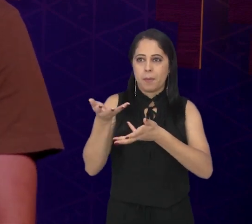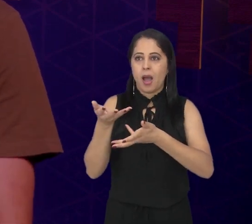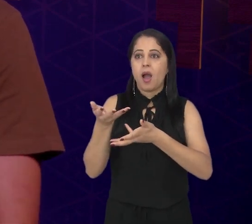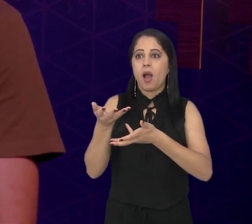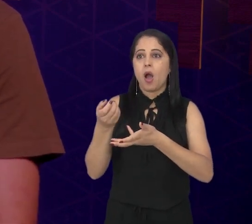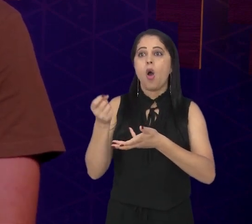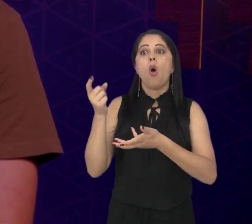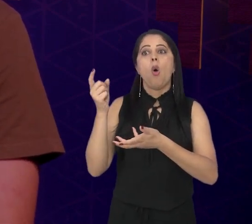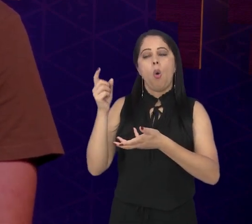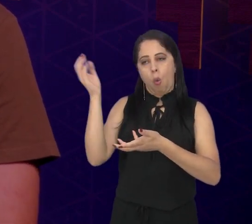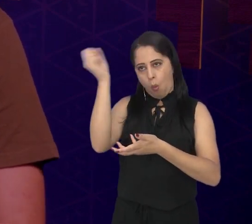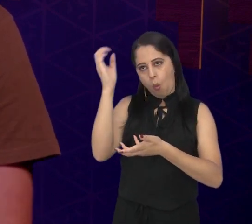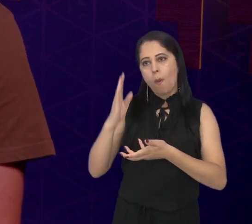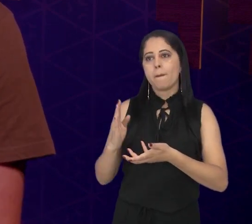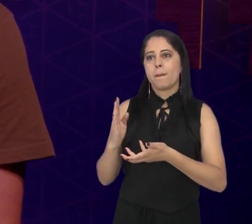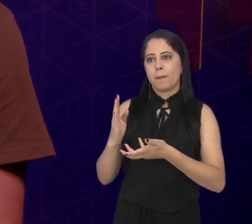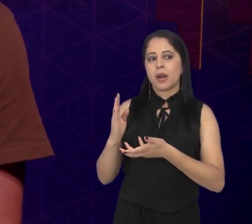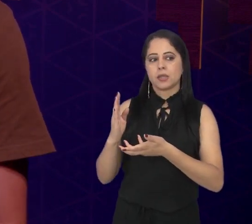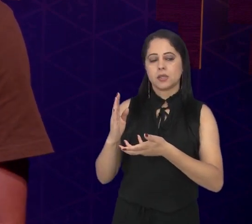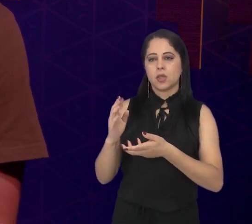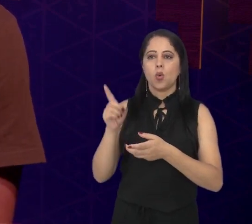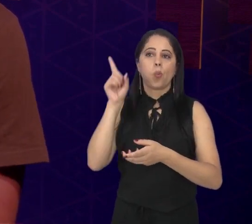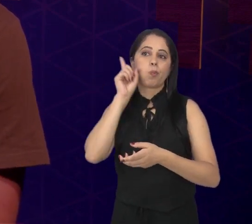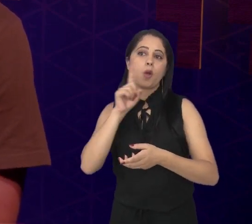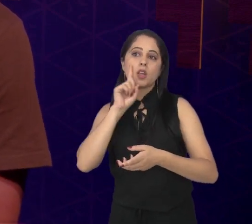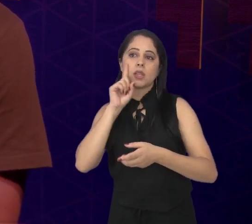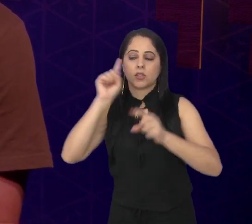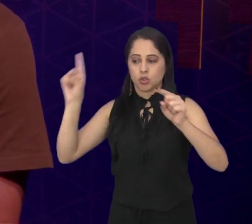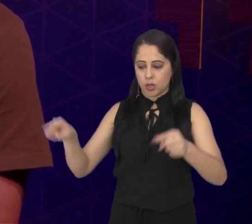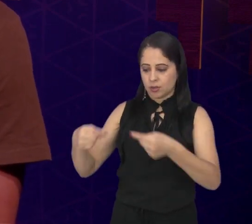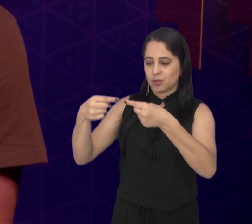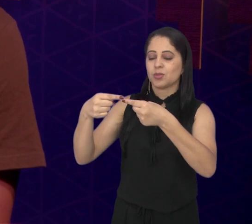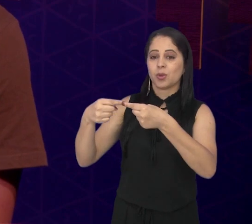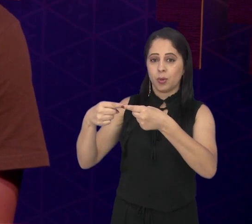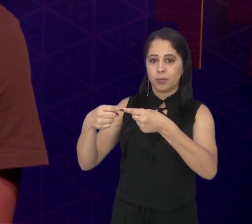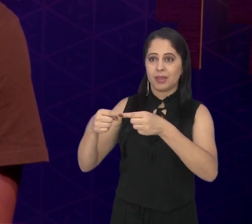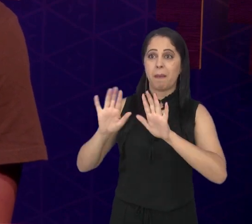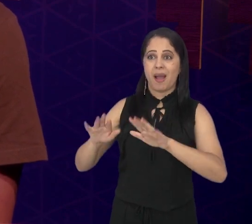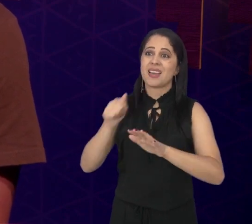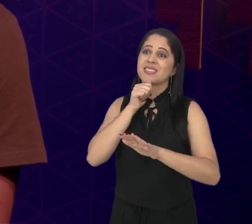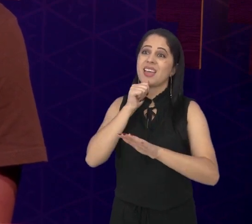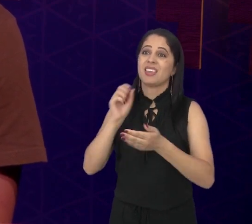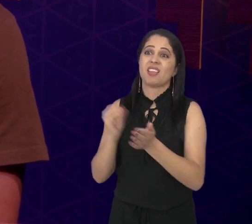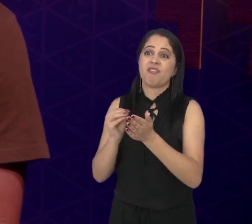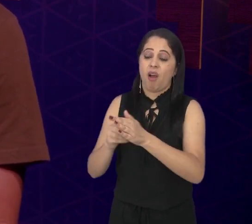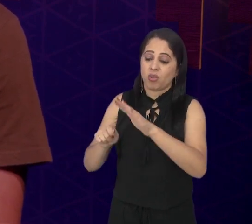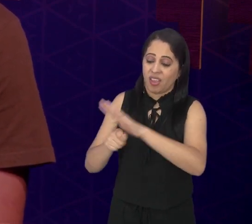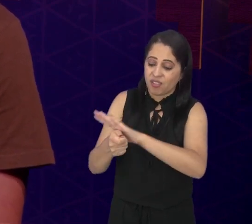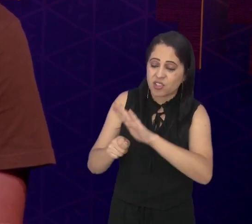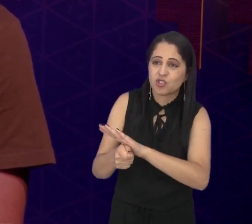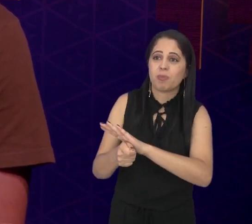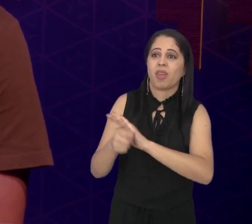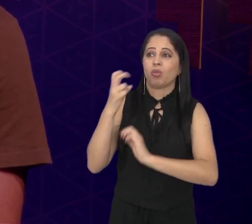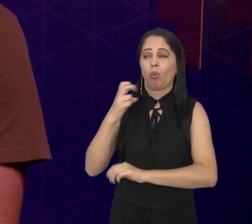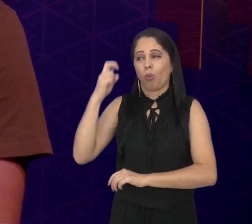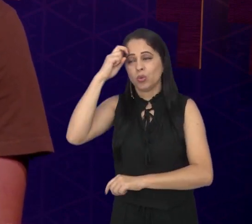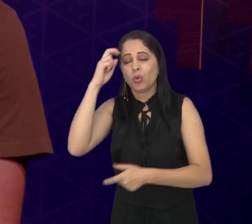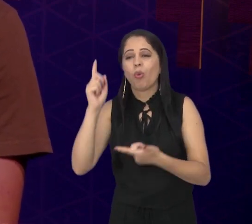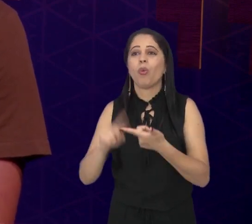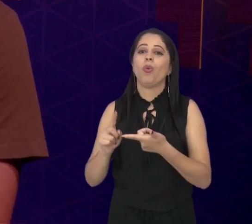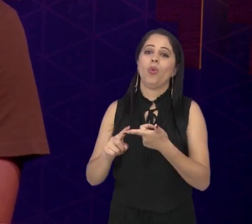aos Estados Unidos, por exemplo. Só que as outras coisas ainda faltam um pouco mais de investimento em